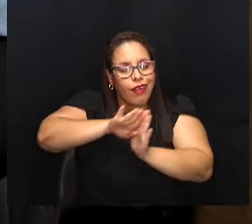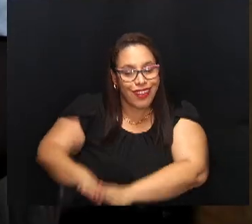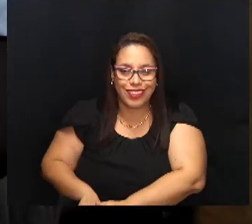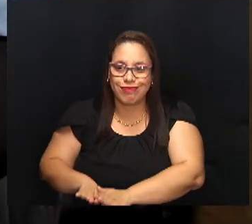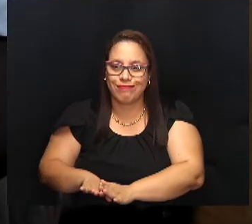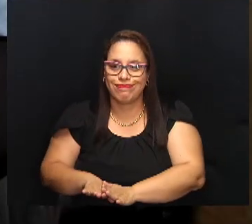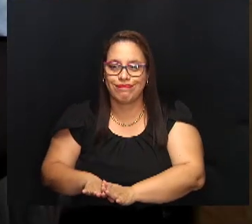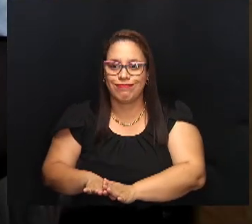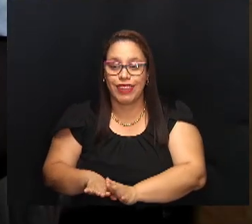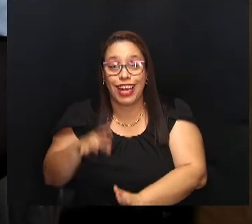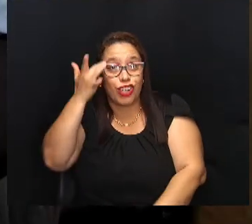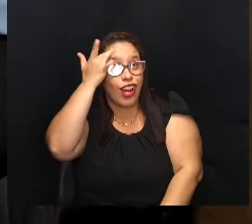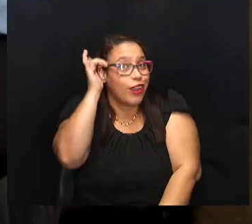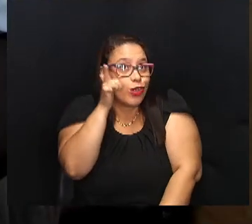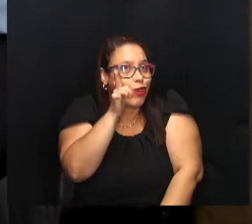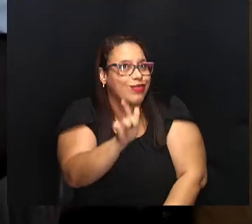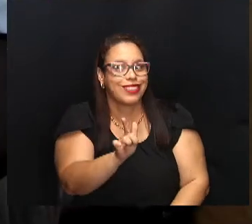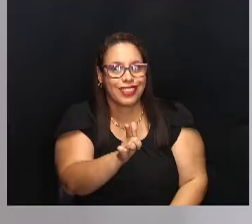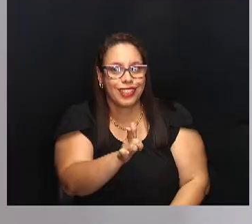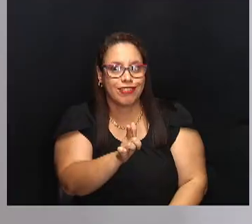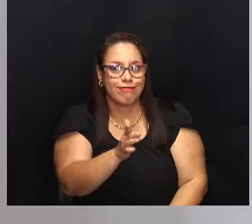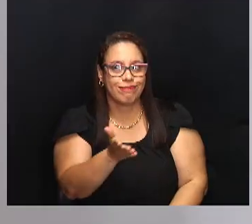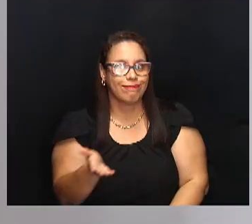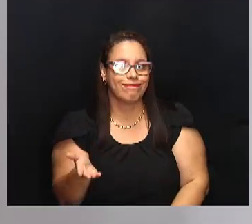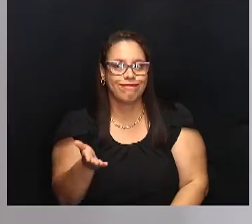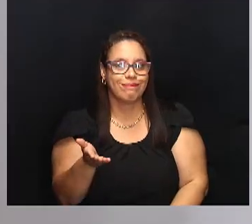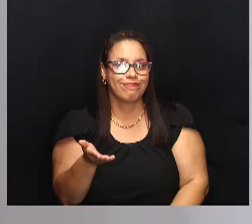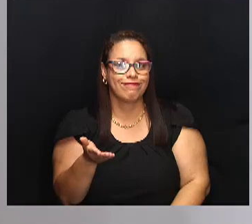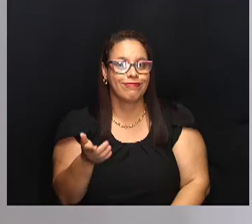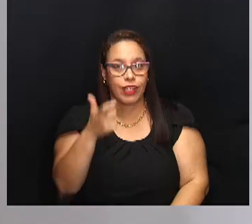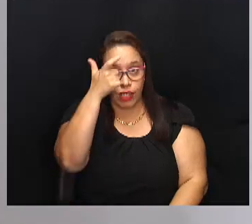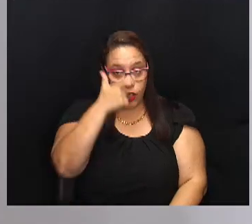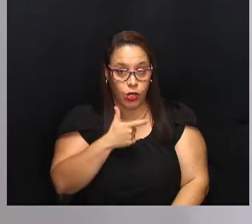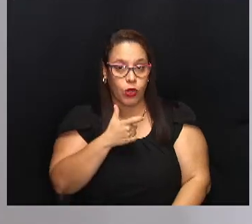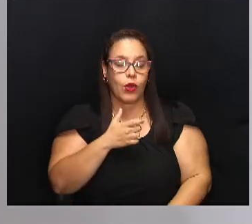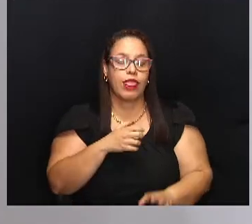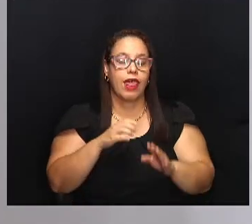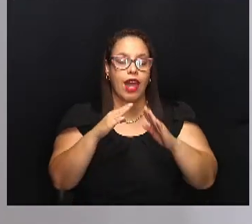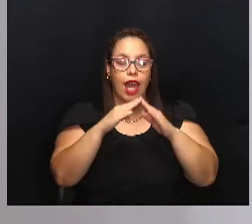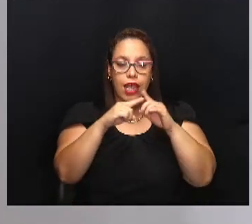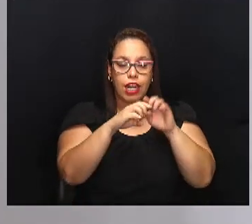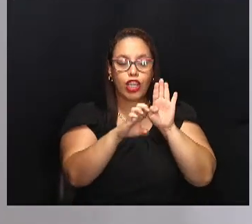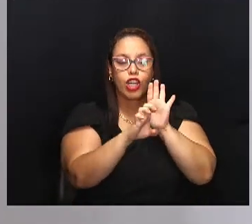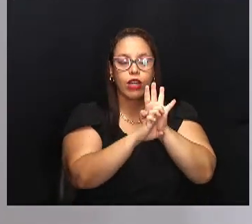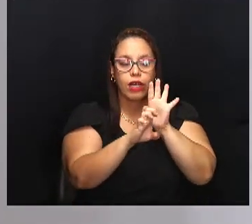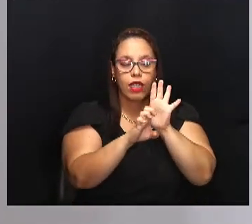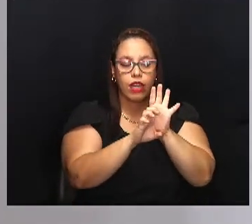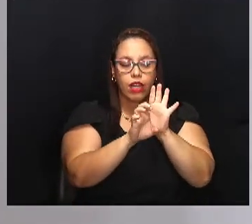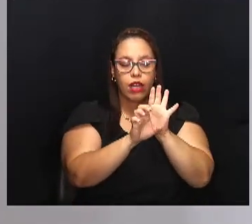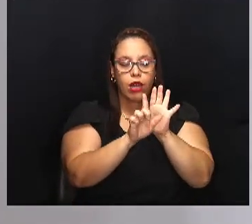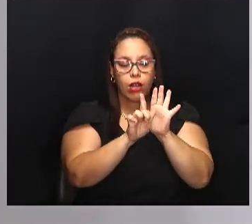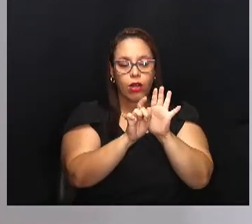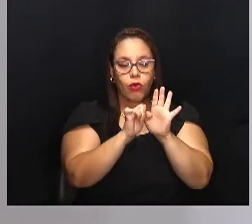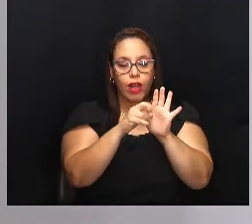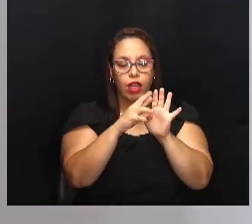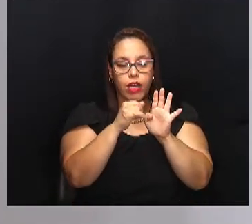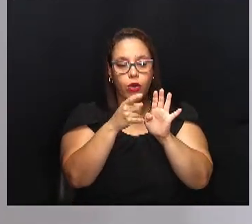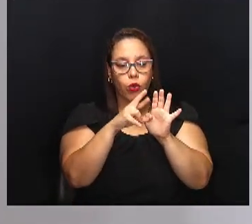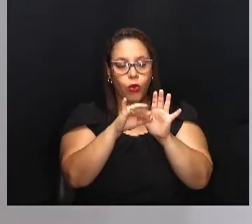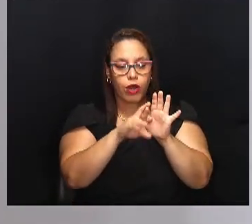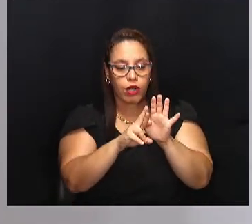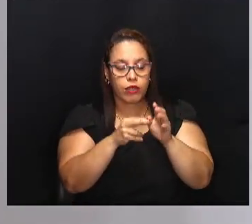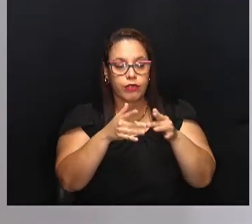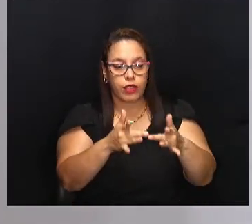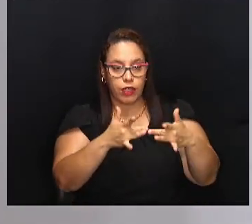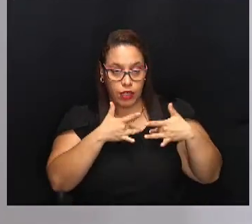vai dar conta. E sou da Igreja Quadrangular. E aí conversamos com o nosso pastor na época, ele cedeu o chão